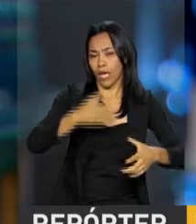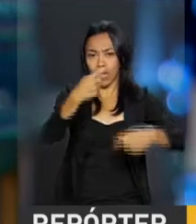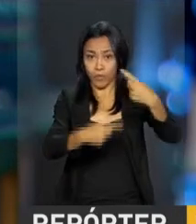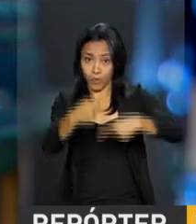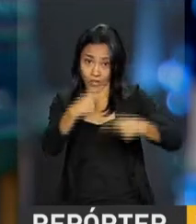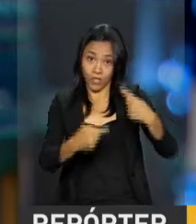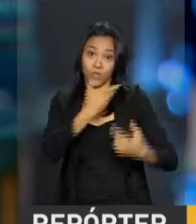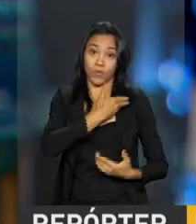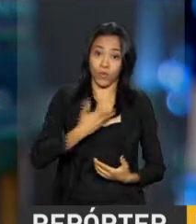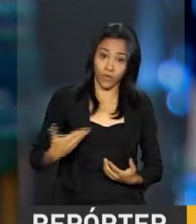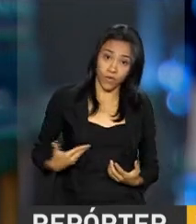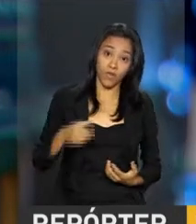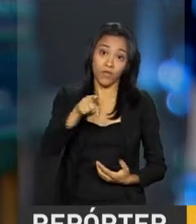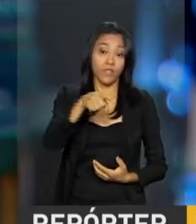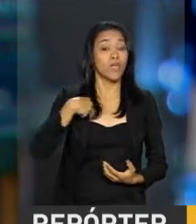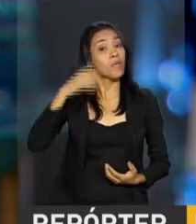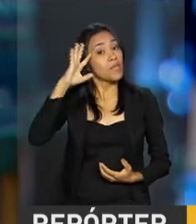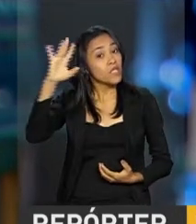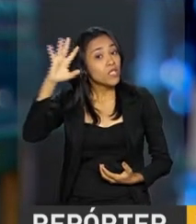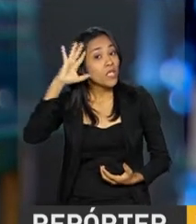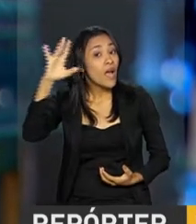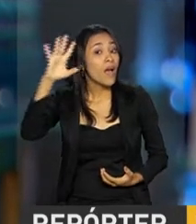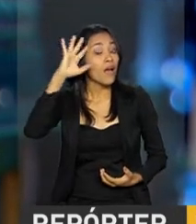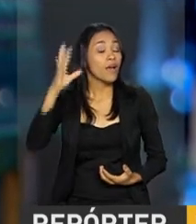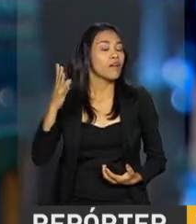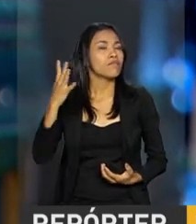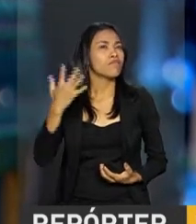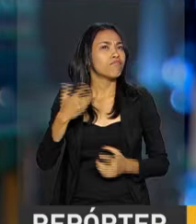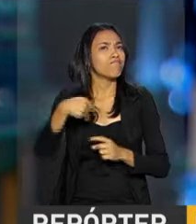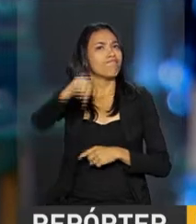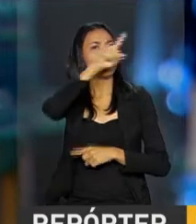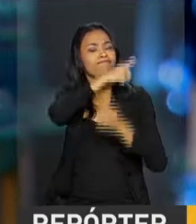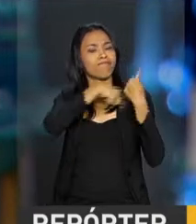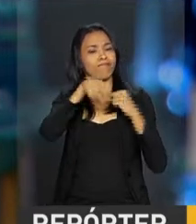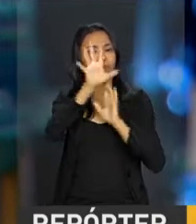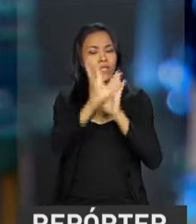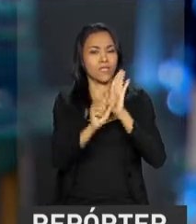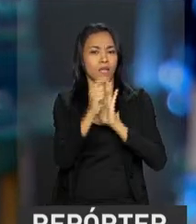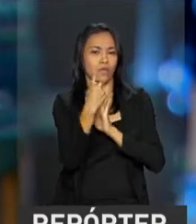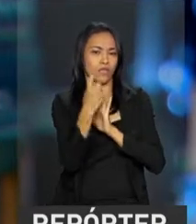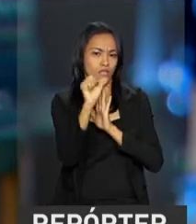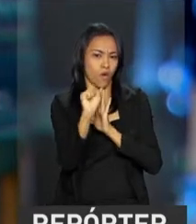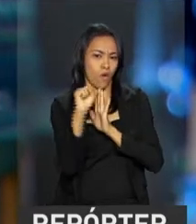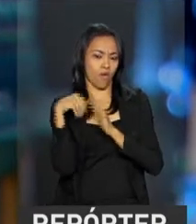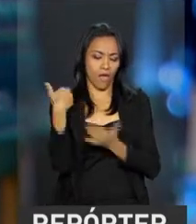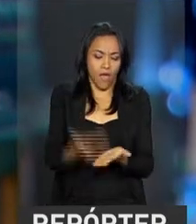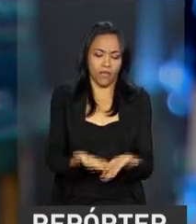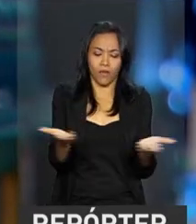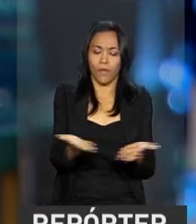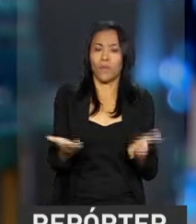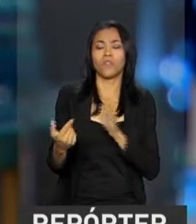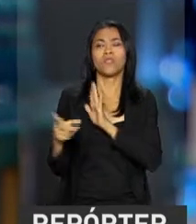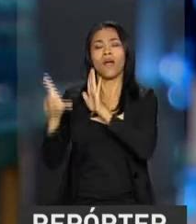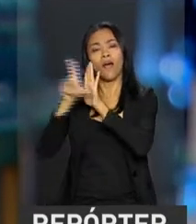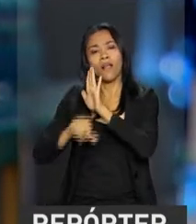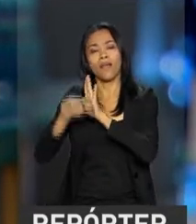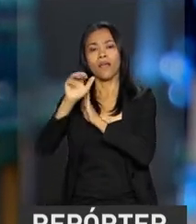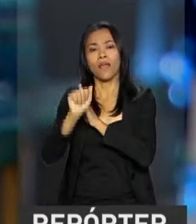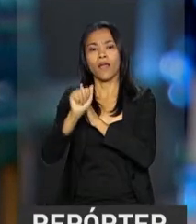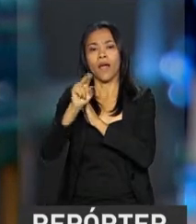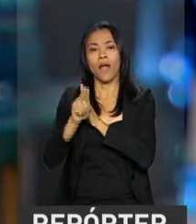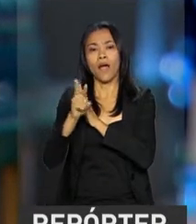você é imaginar é do século 19 pra cá desde a lei áurea é